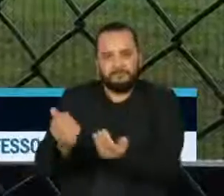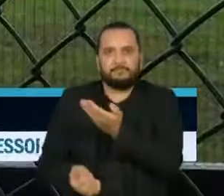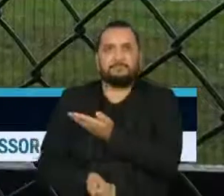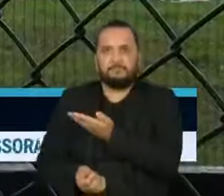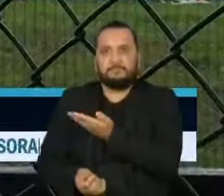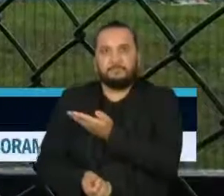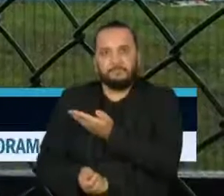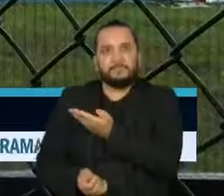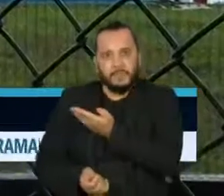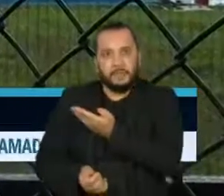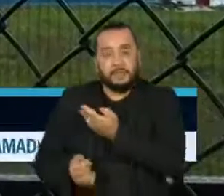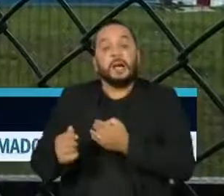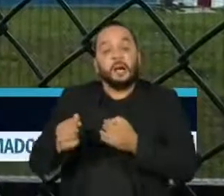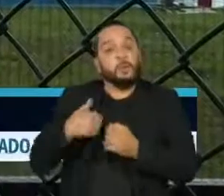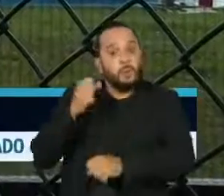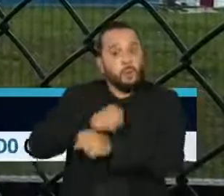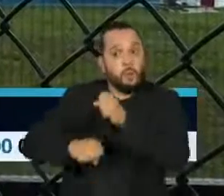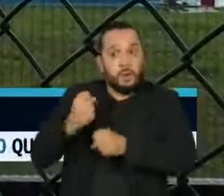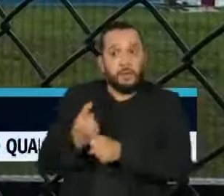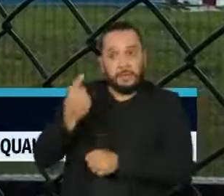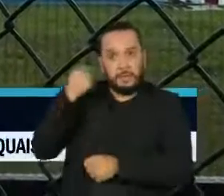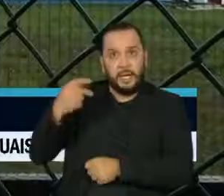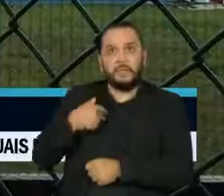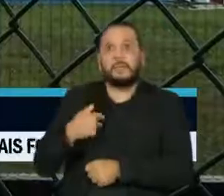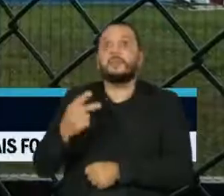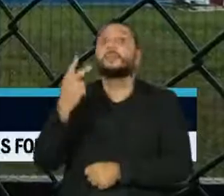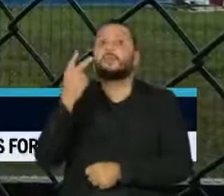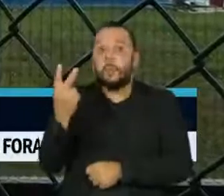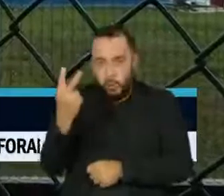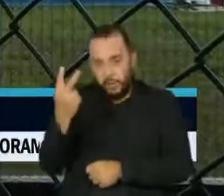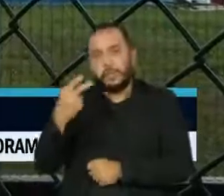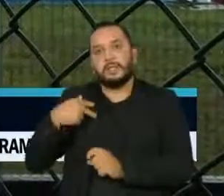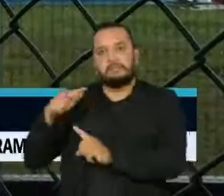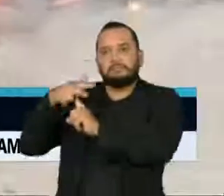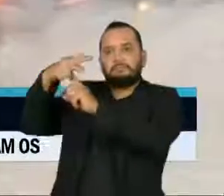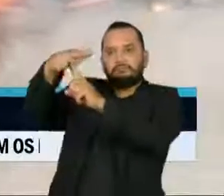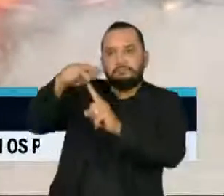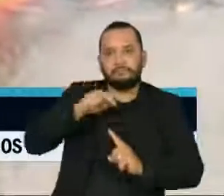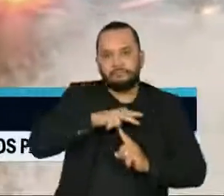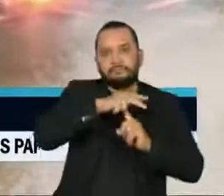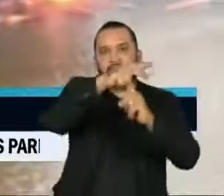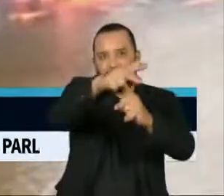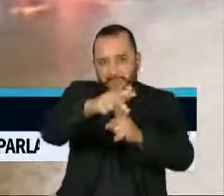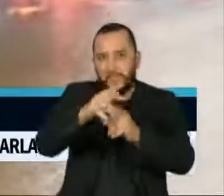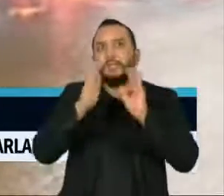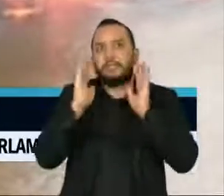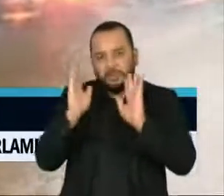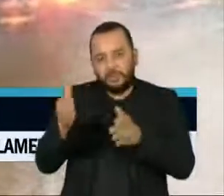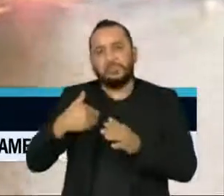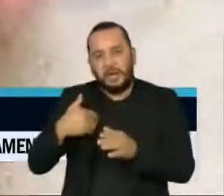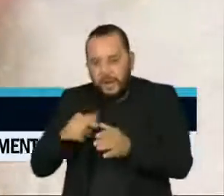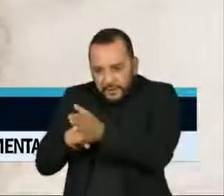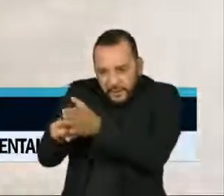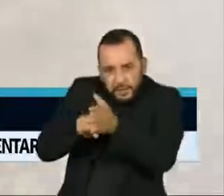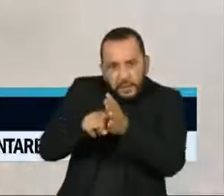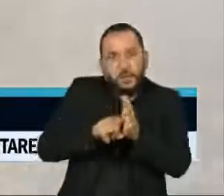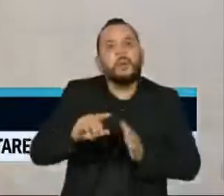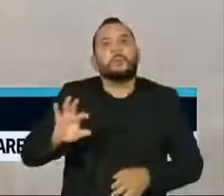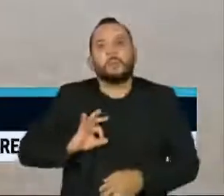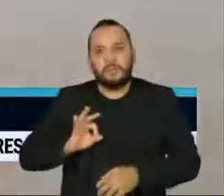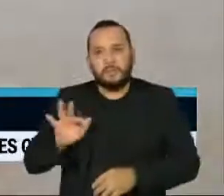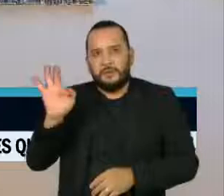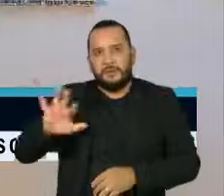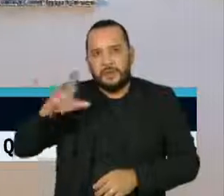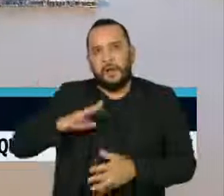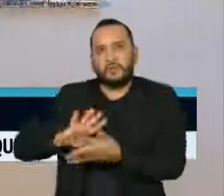ataque. No final do ano passado, estes dois helicópteros participaram das operações do Ibama e da PF, que destruíram